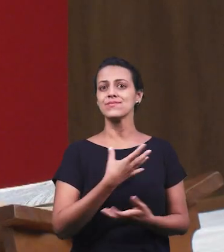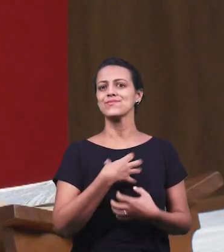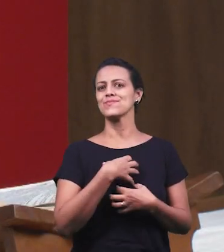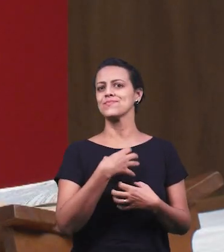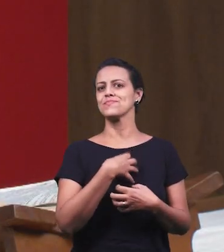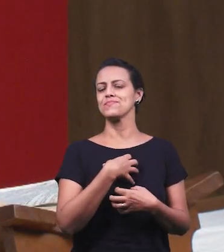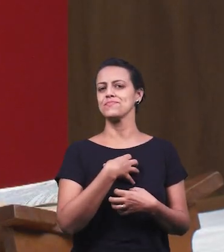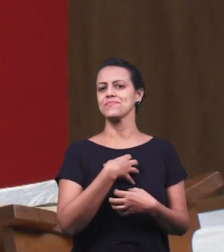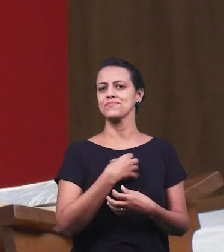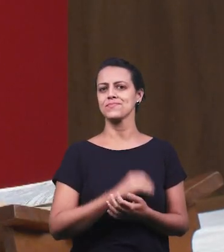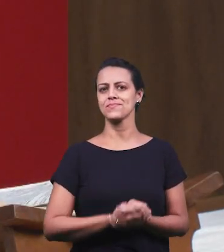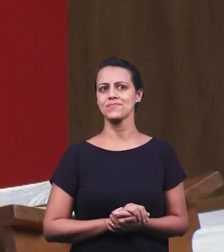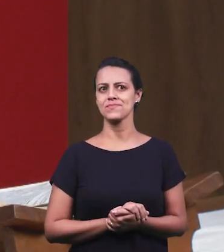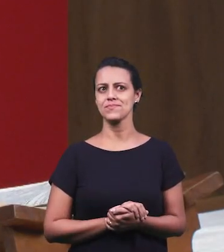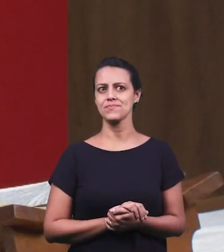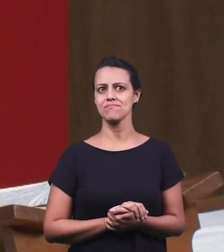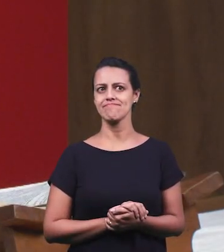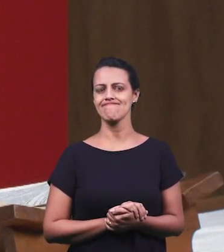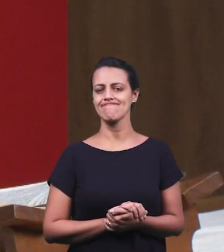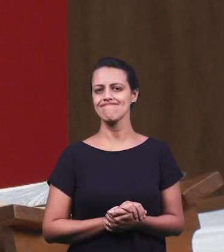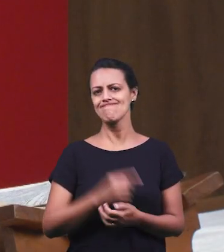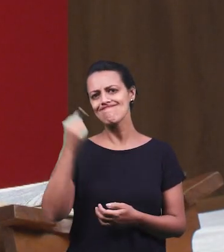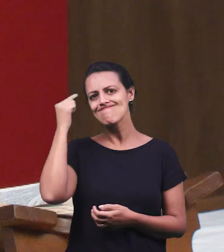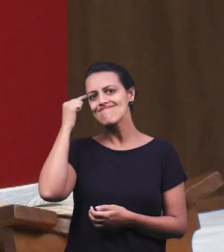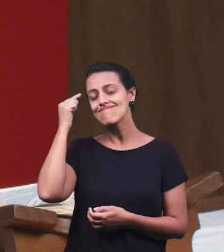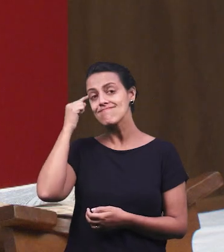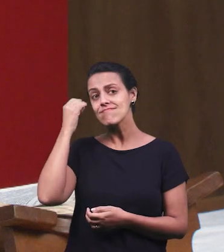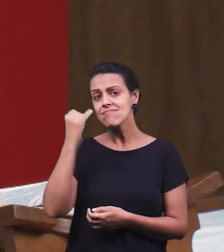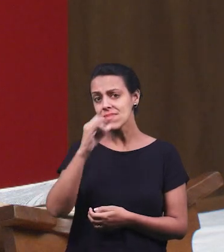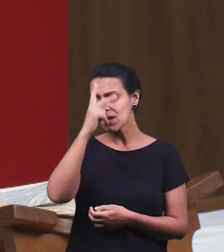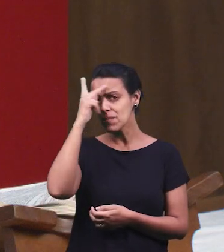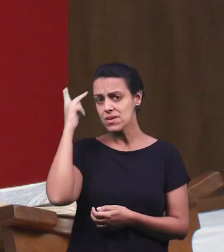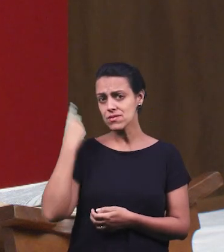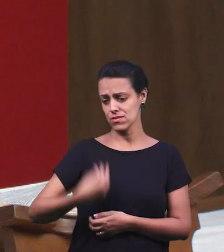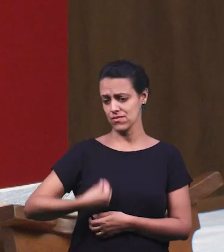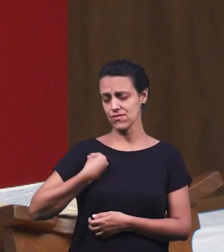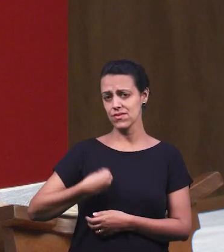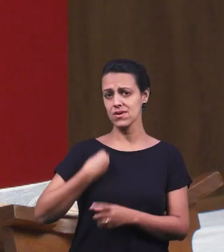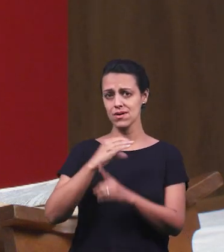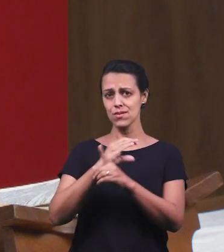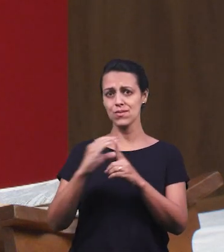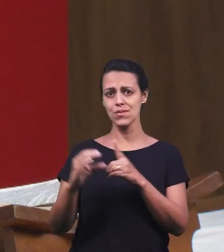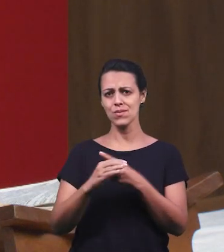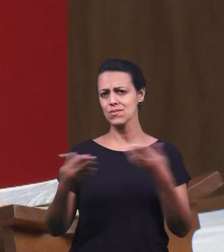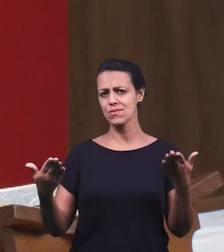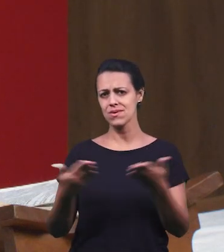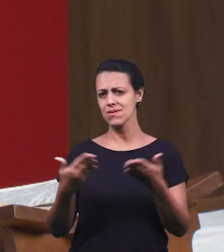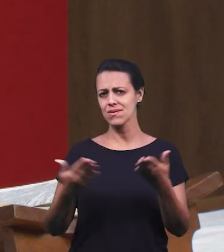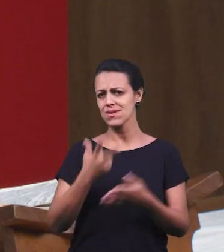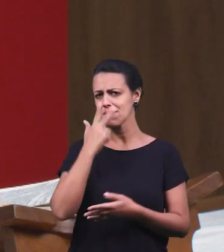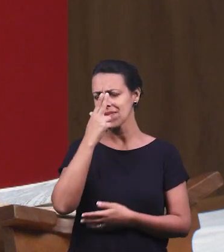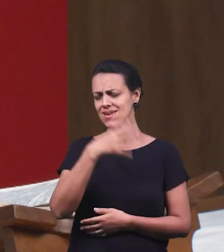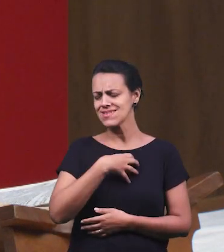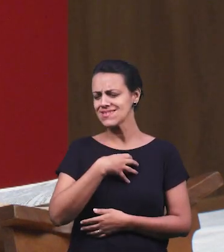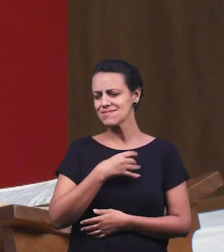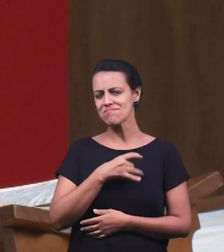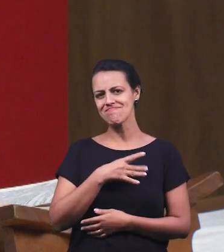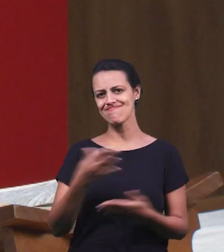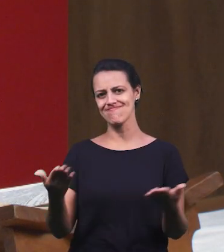Pode ser que alguém que esteja participando deste culto esteja experimentando esses sentimentos agora.